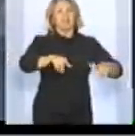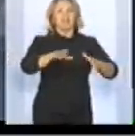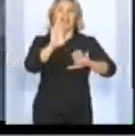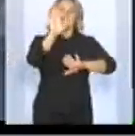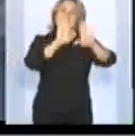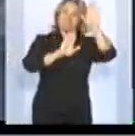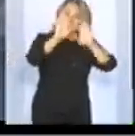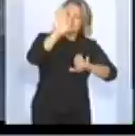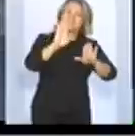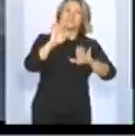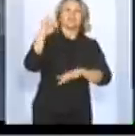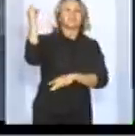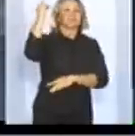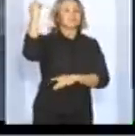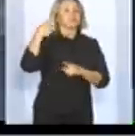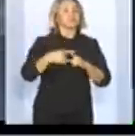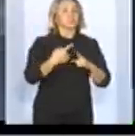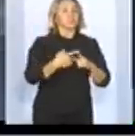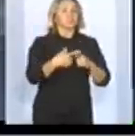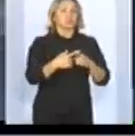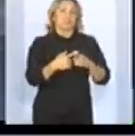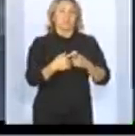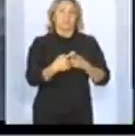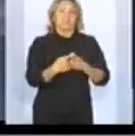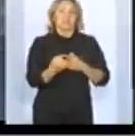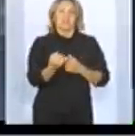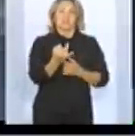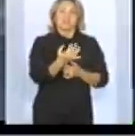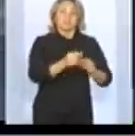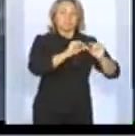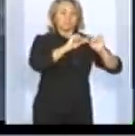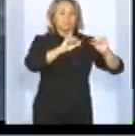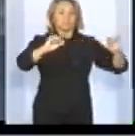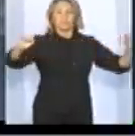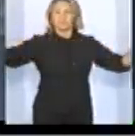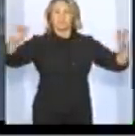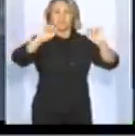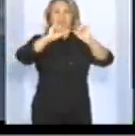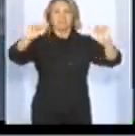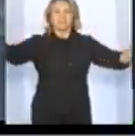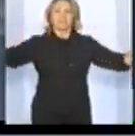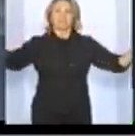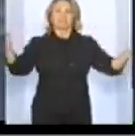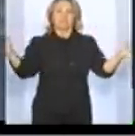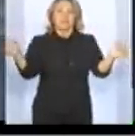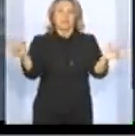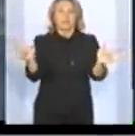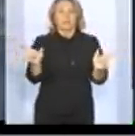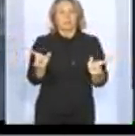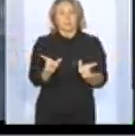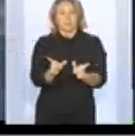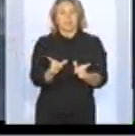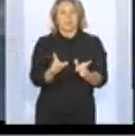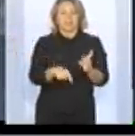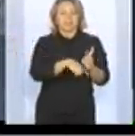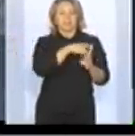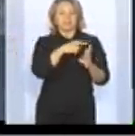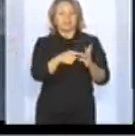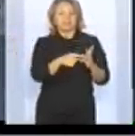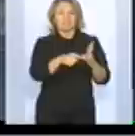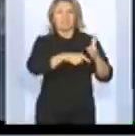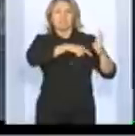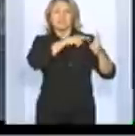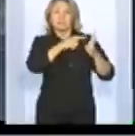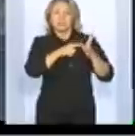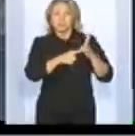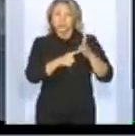é importante porque o bem é finito, os cabos não são infinitos. A concorrência seria desleal. O terceiro ou quarto operador de